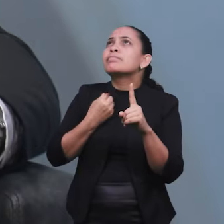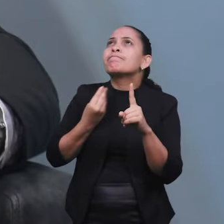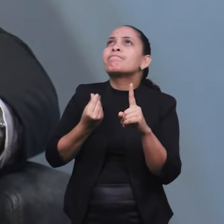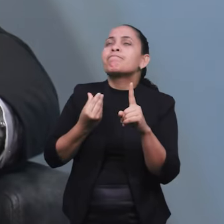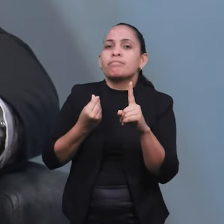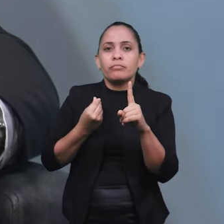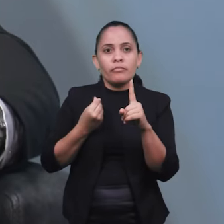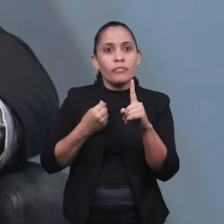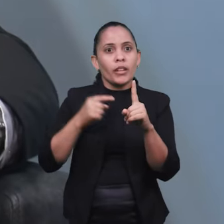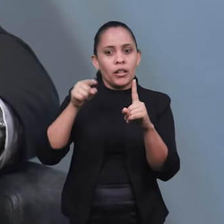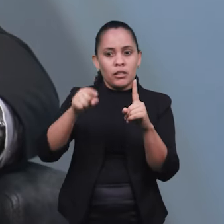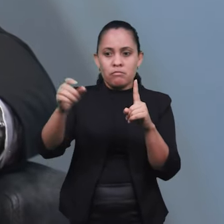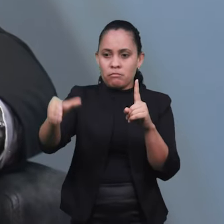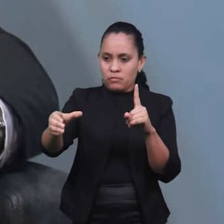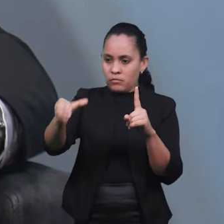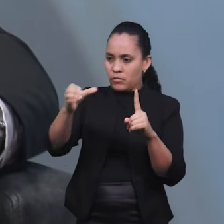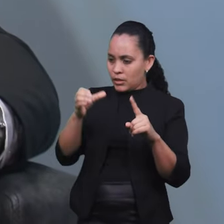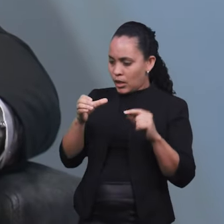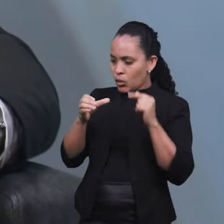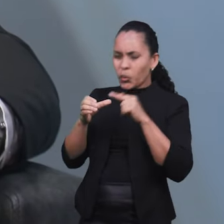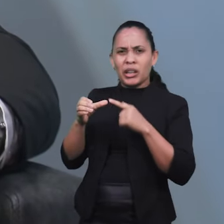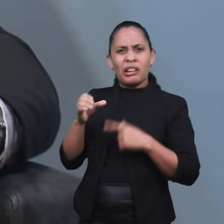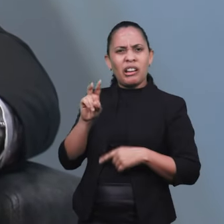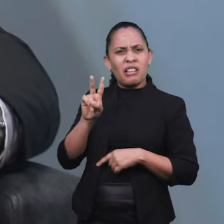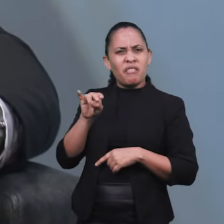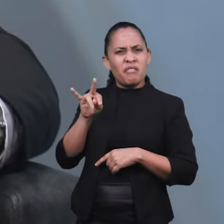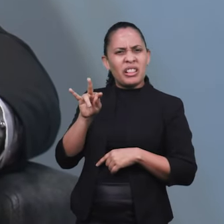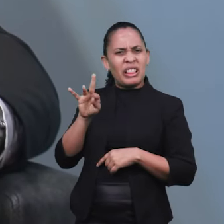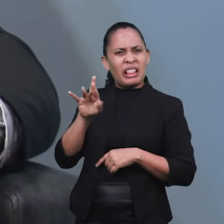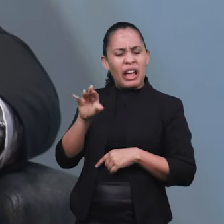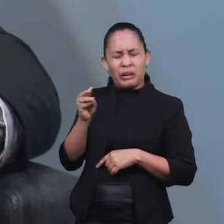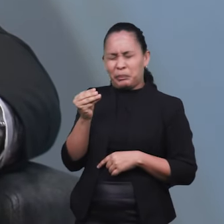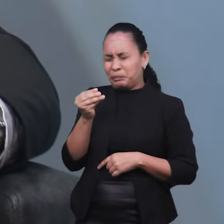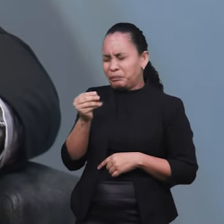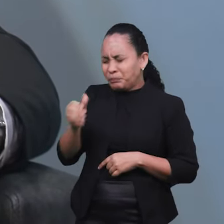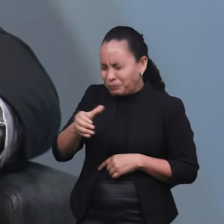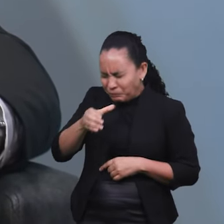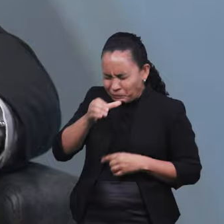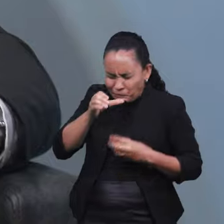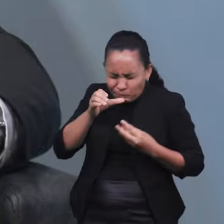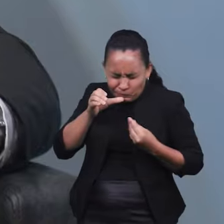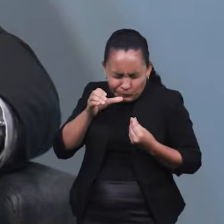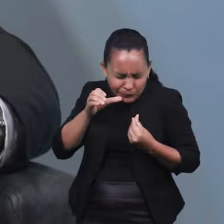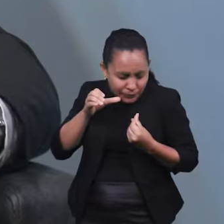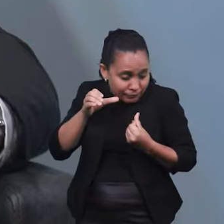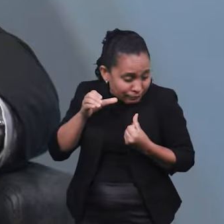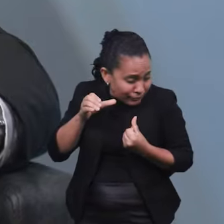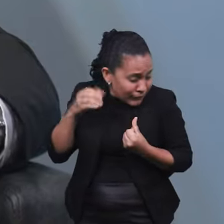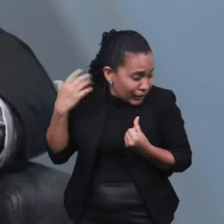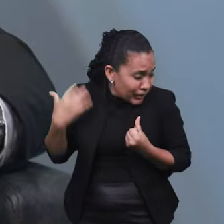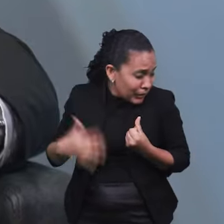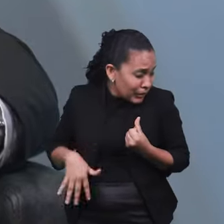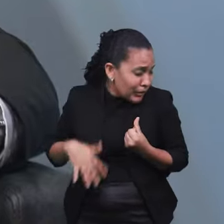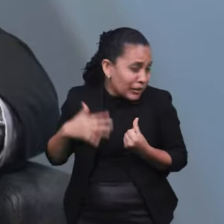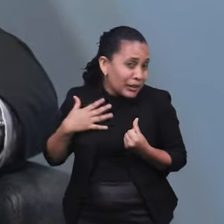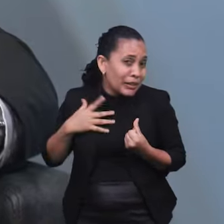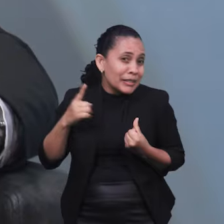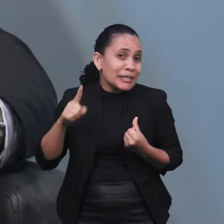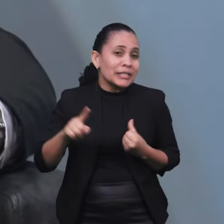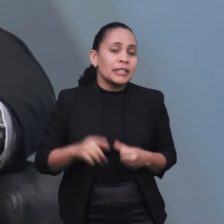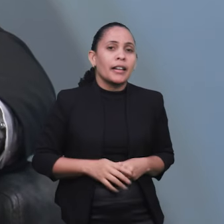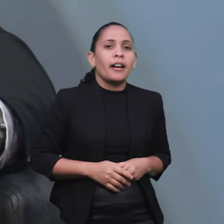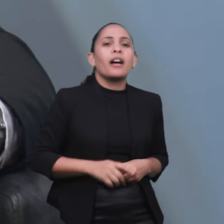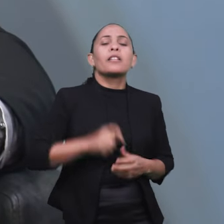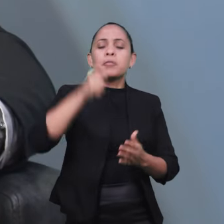de beber o vinagre que estava ali, o amargor. Depois de ter bebido aquele amargor, ele diz assim, ó,